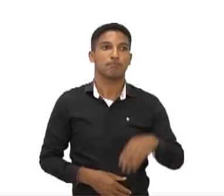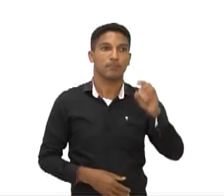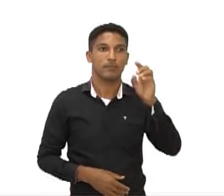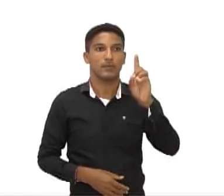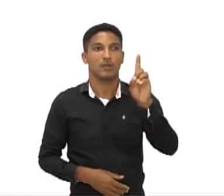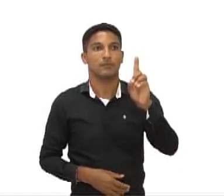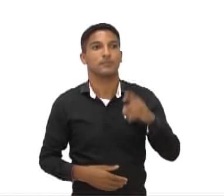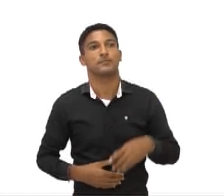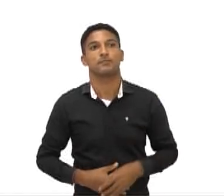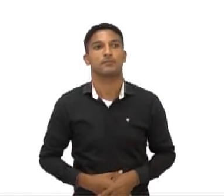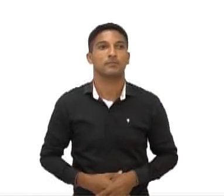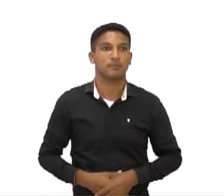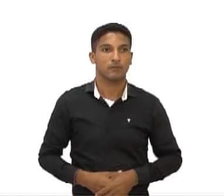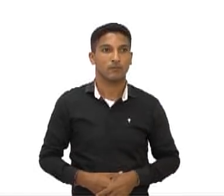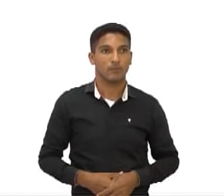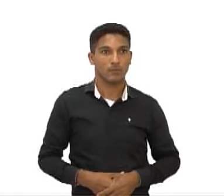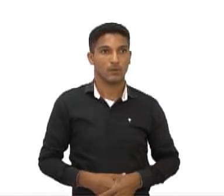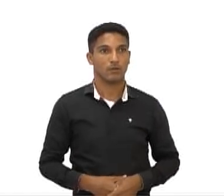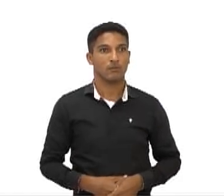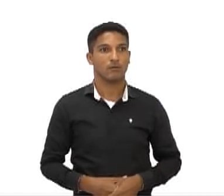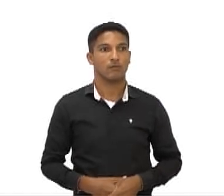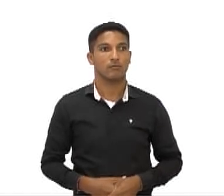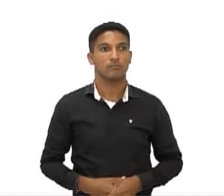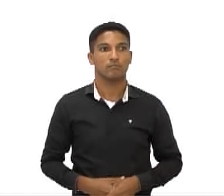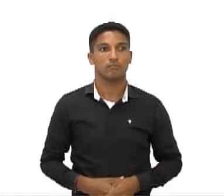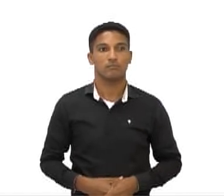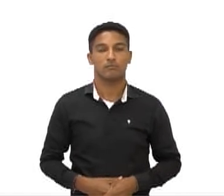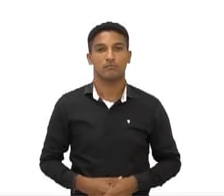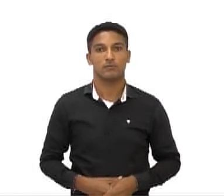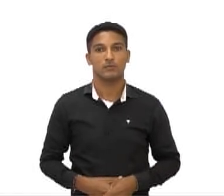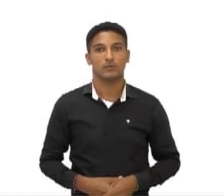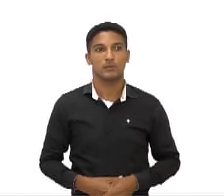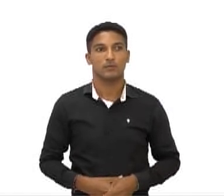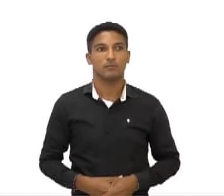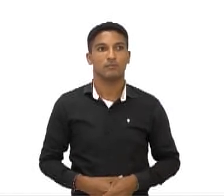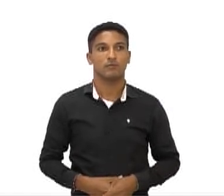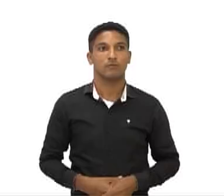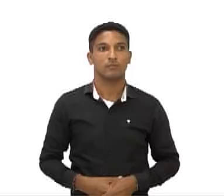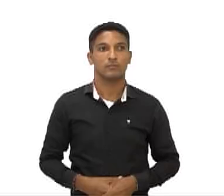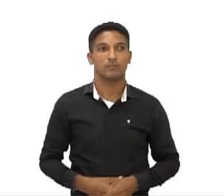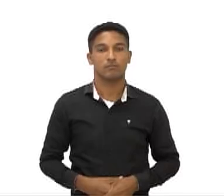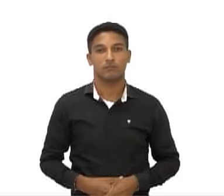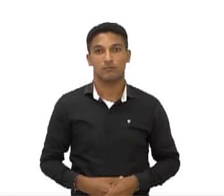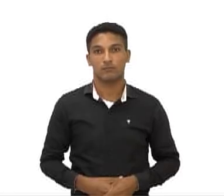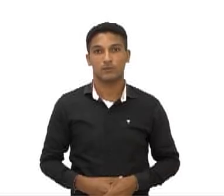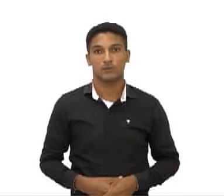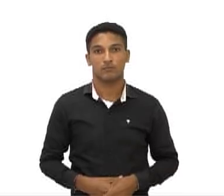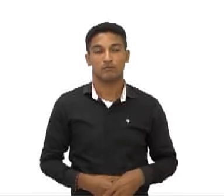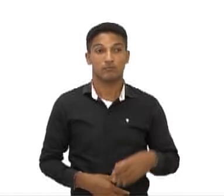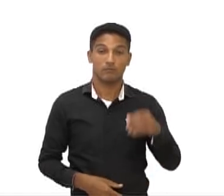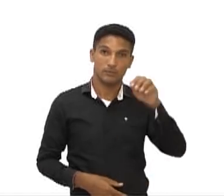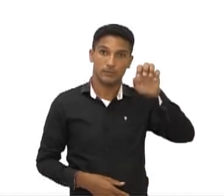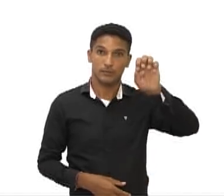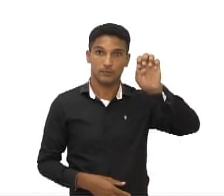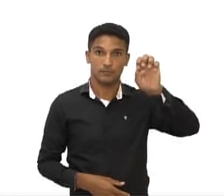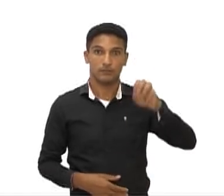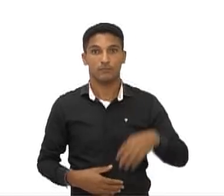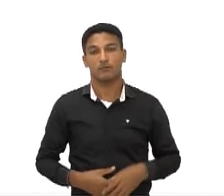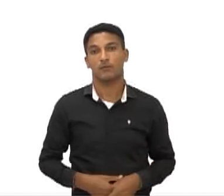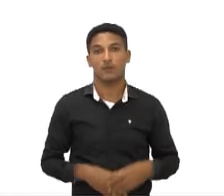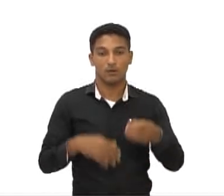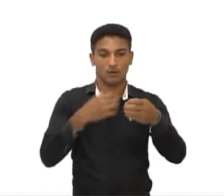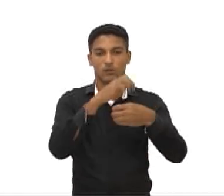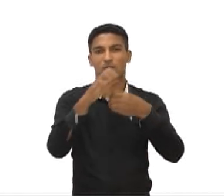D. Os elétrons orbitam em torno do núcleo denso de carga elétrica positiva. E letra E. Os elétrons